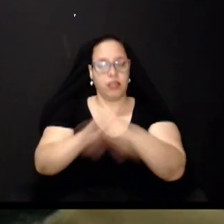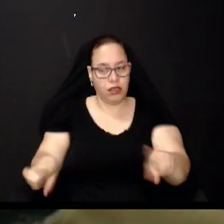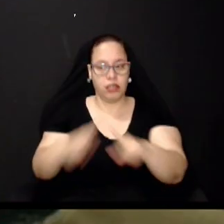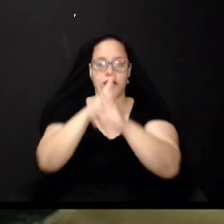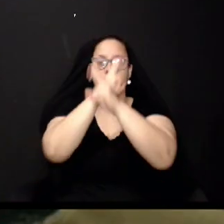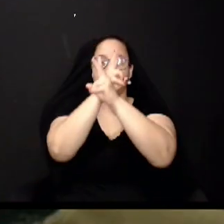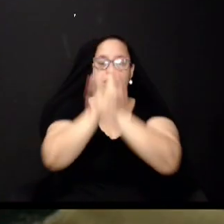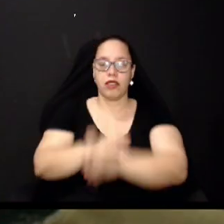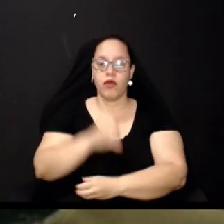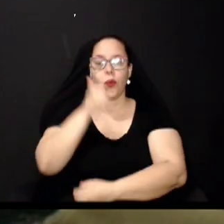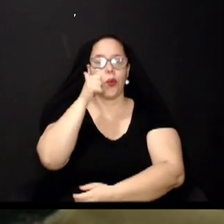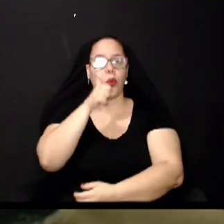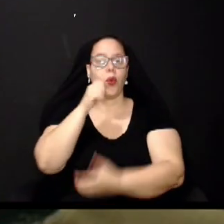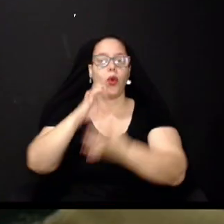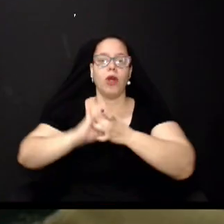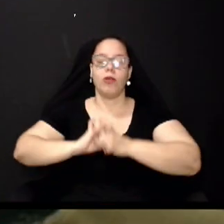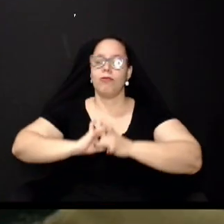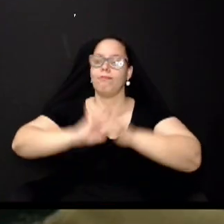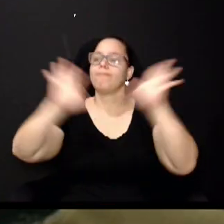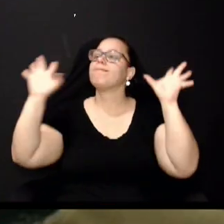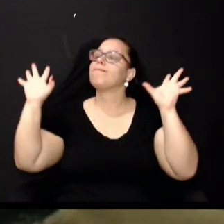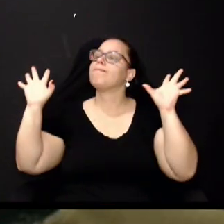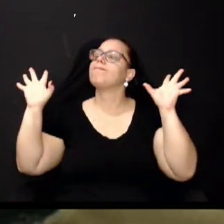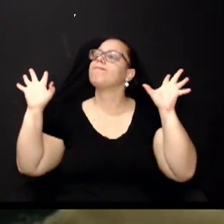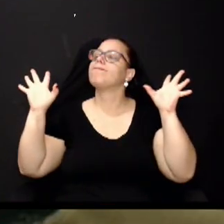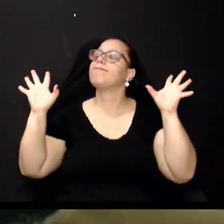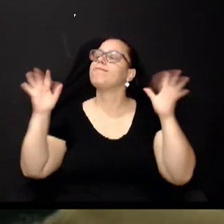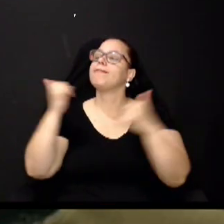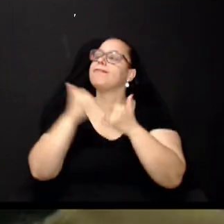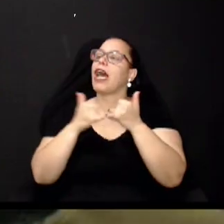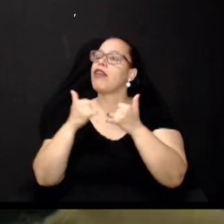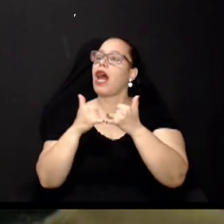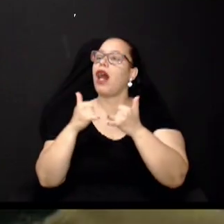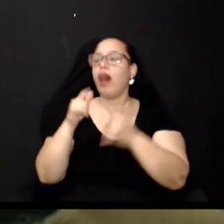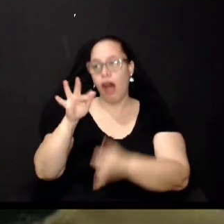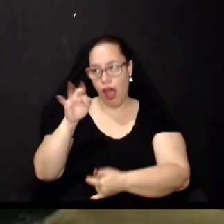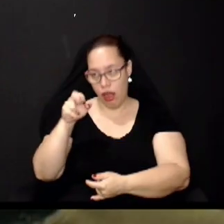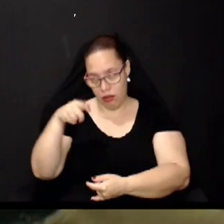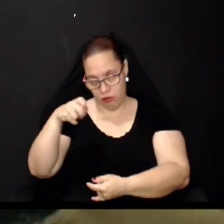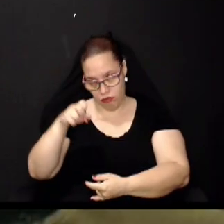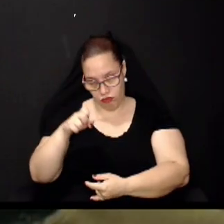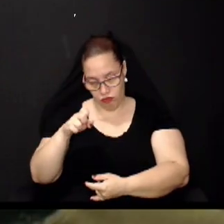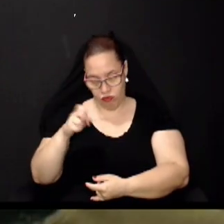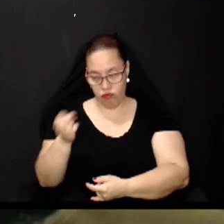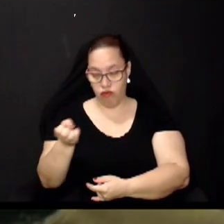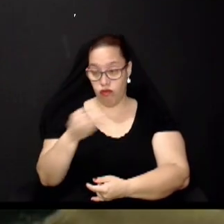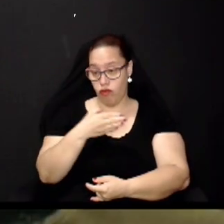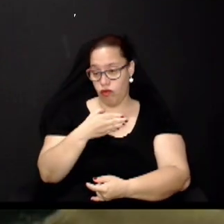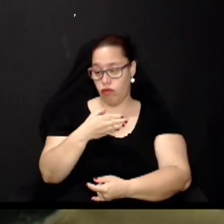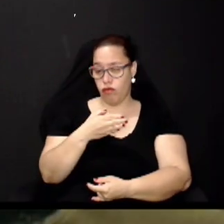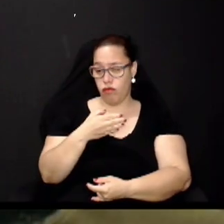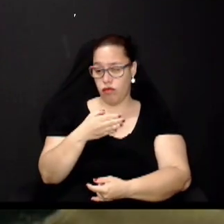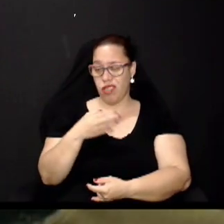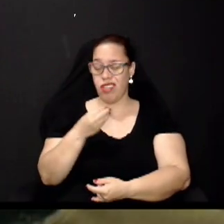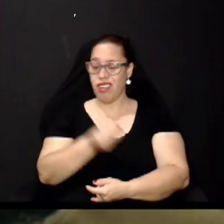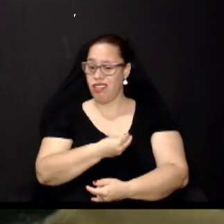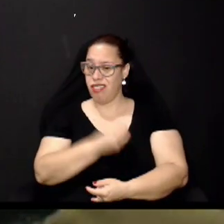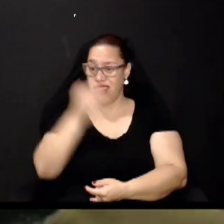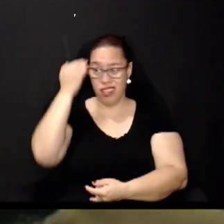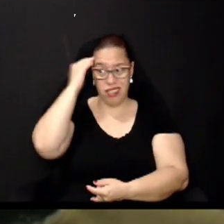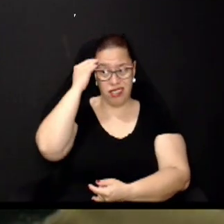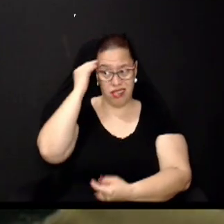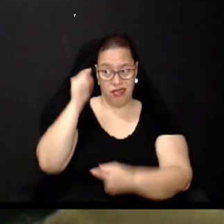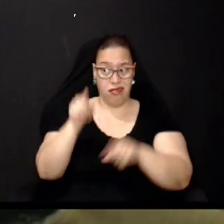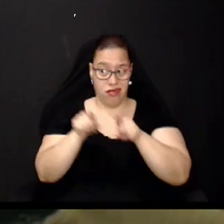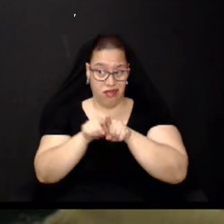que se liberta como uma fênix, né, que ressurge e vai para a vida. Agora a gente precisa entender também como